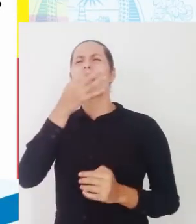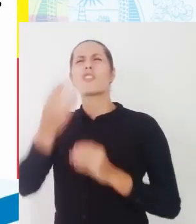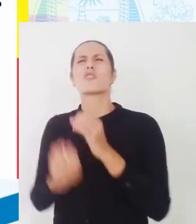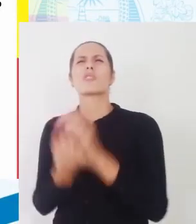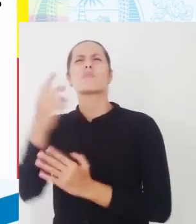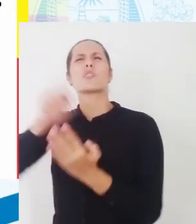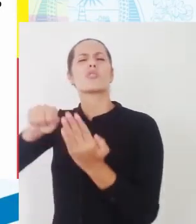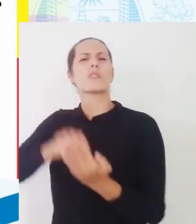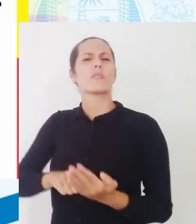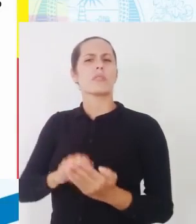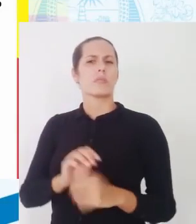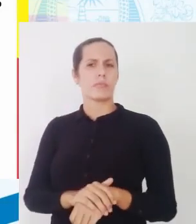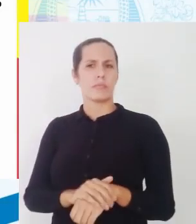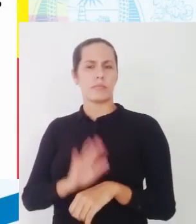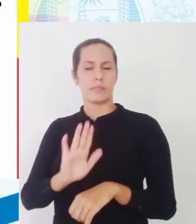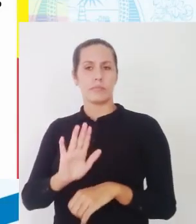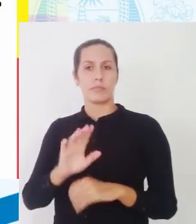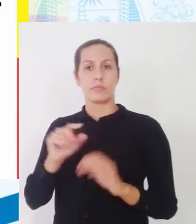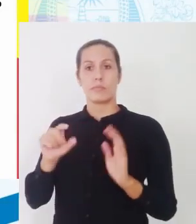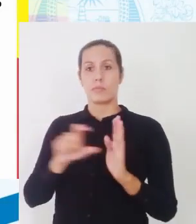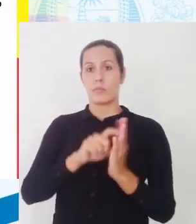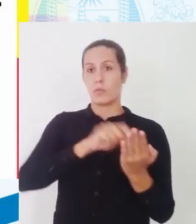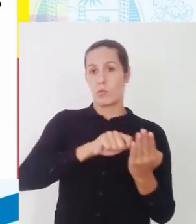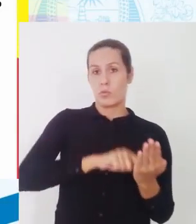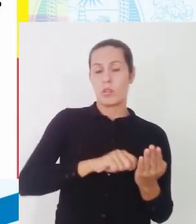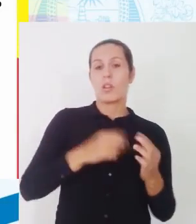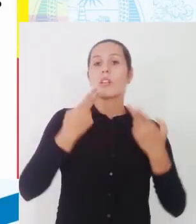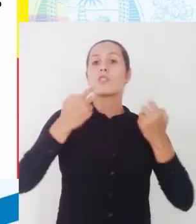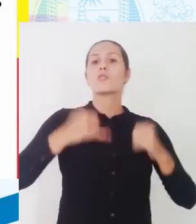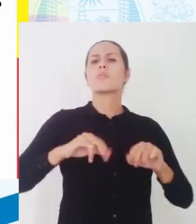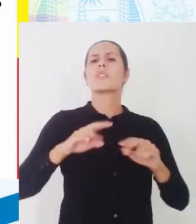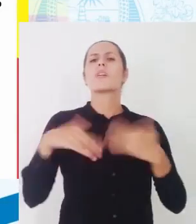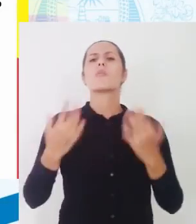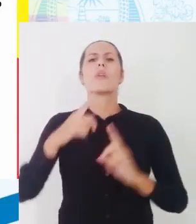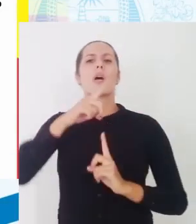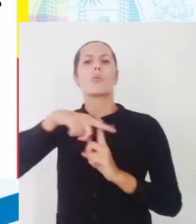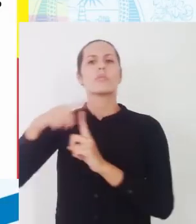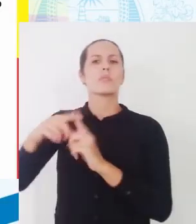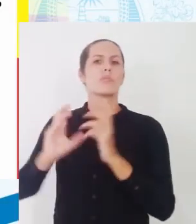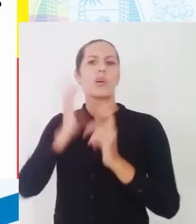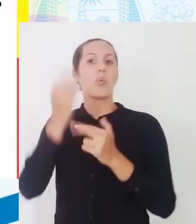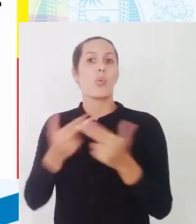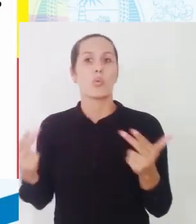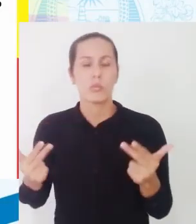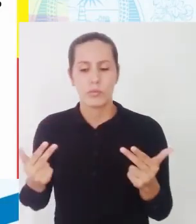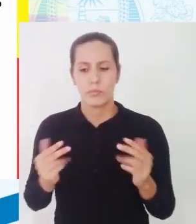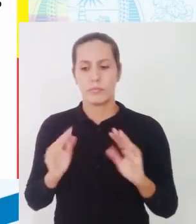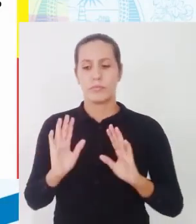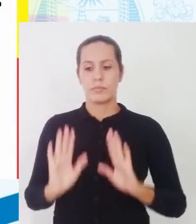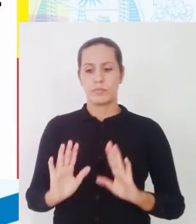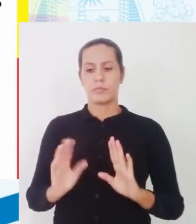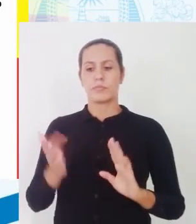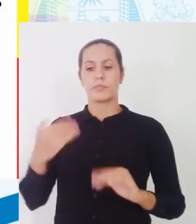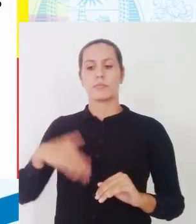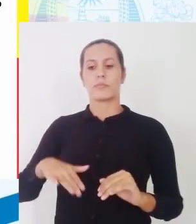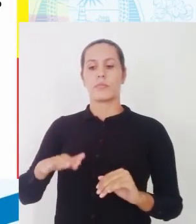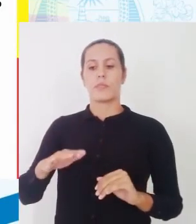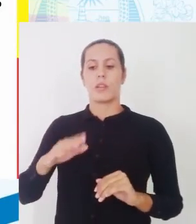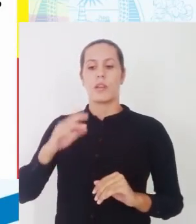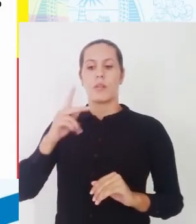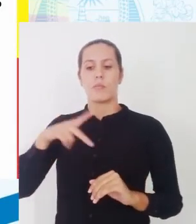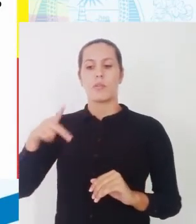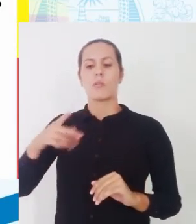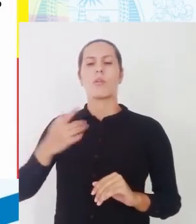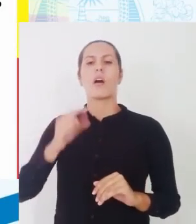esses bilhetes? Os bilhetes falam de que tipo de situação? Logo após a professora,